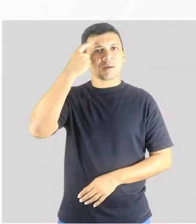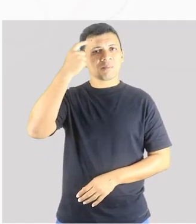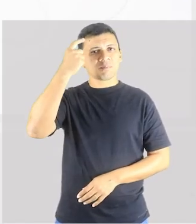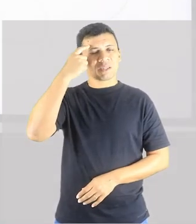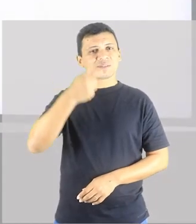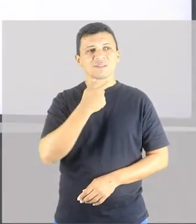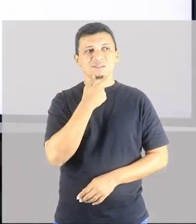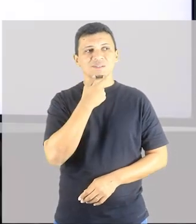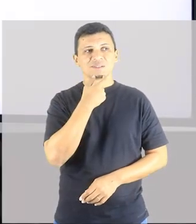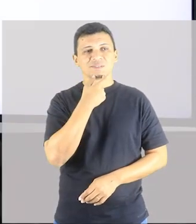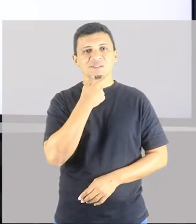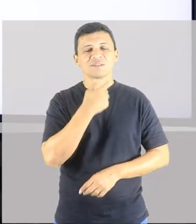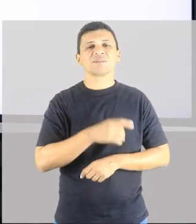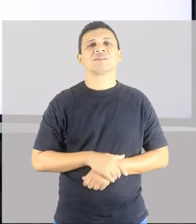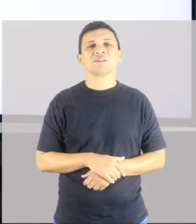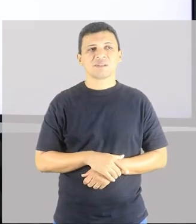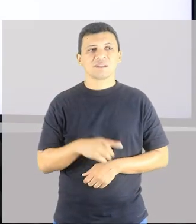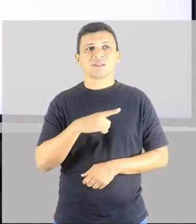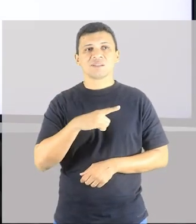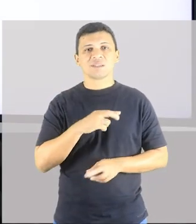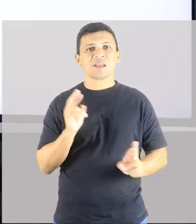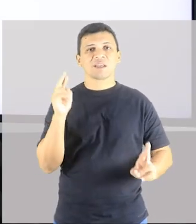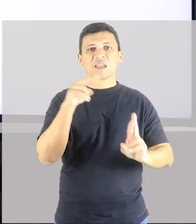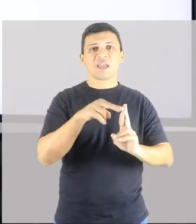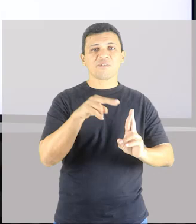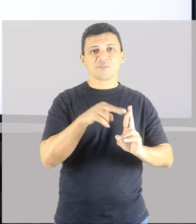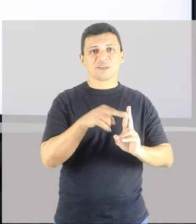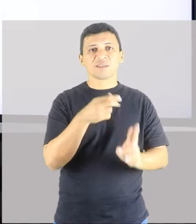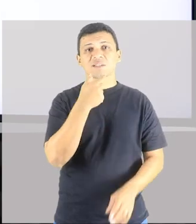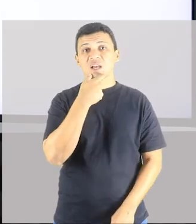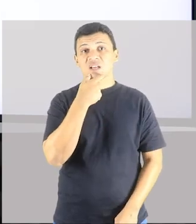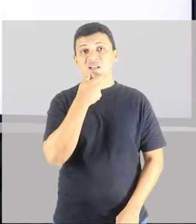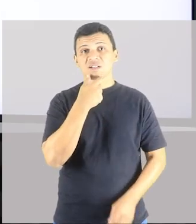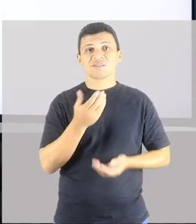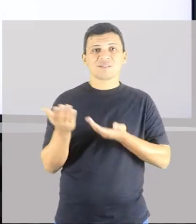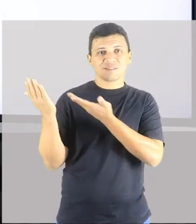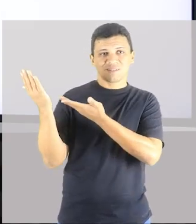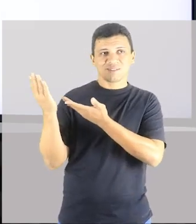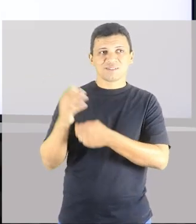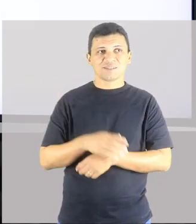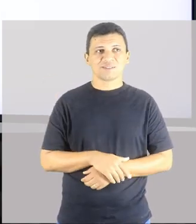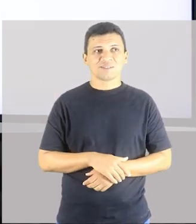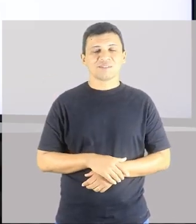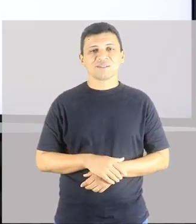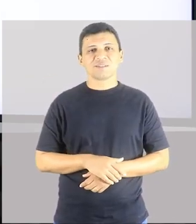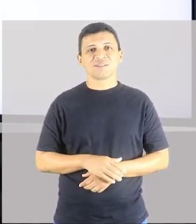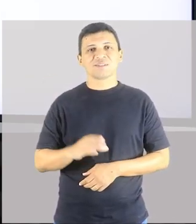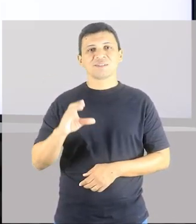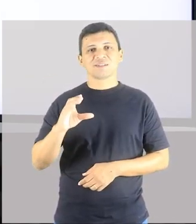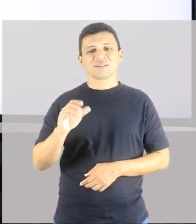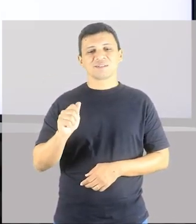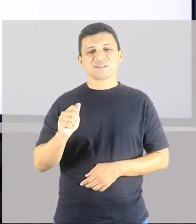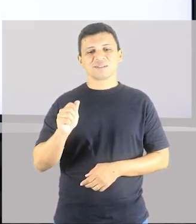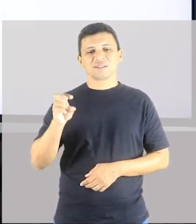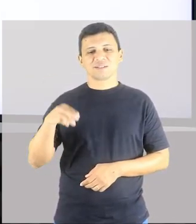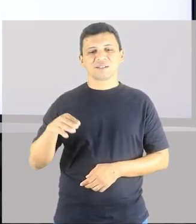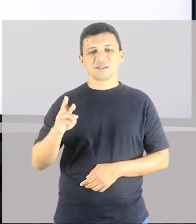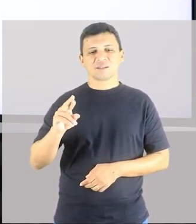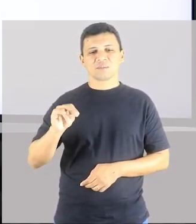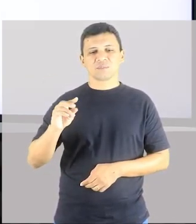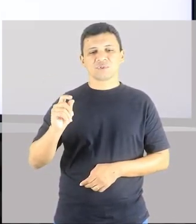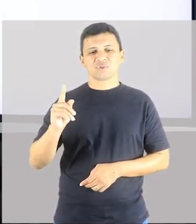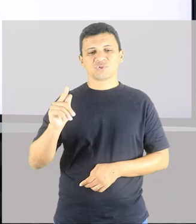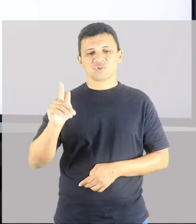componente curricular. Então, dicionários que têm referência com a língua inglesa. Então, por exemplo, Cambridge Dictionary, então o dicionário